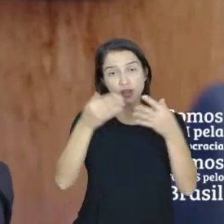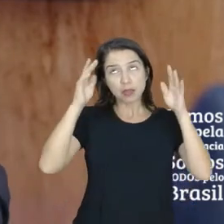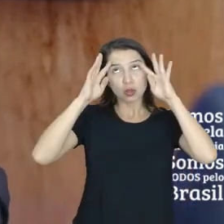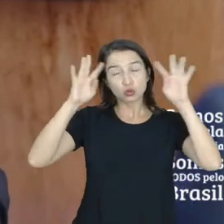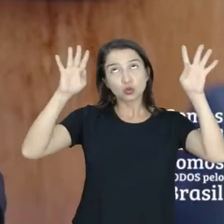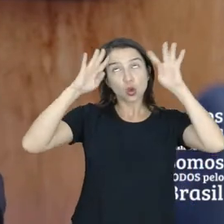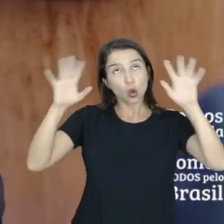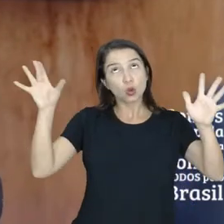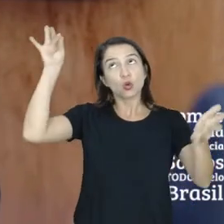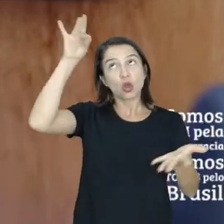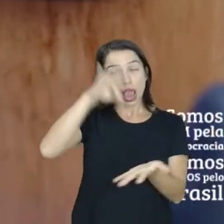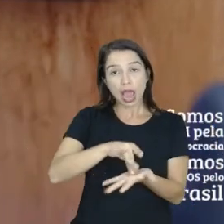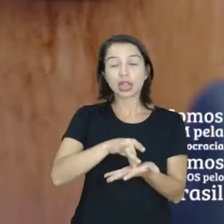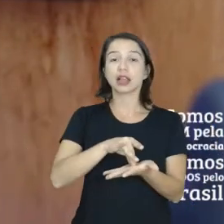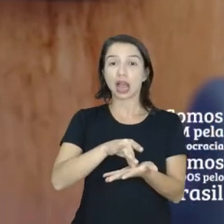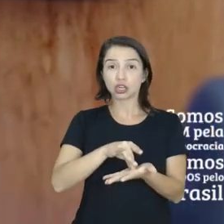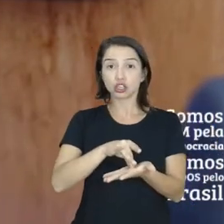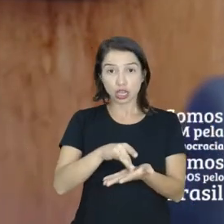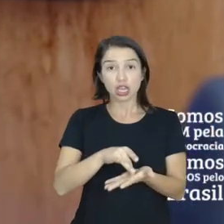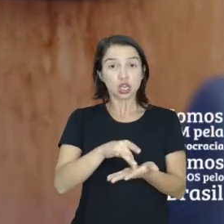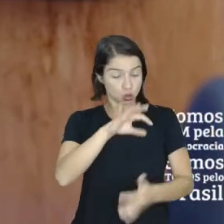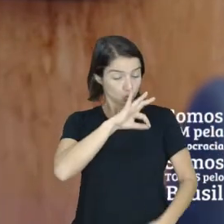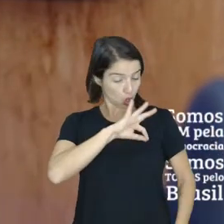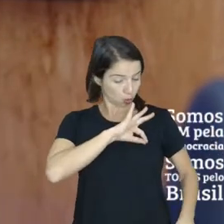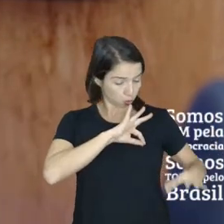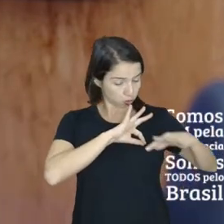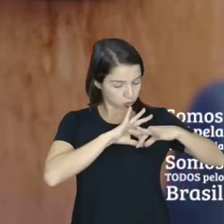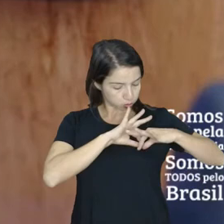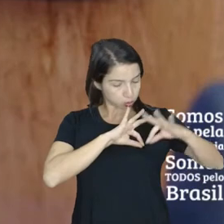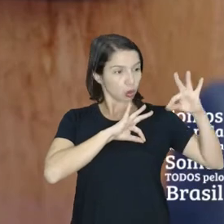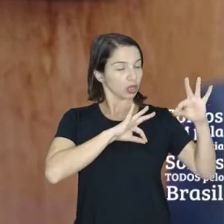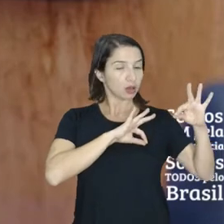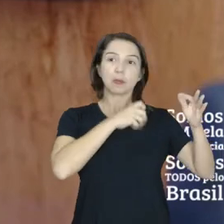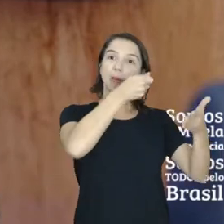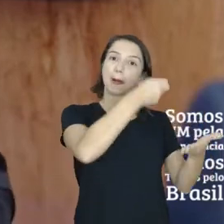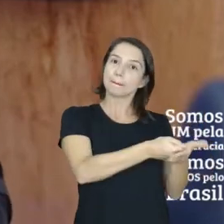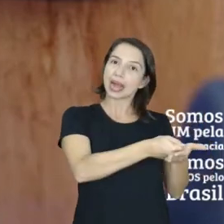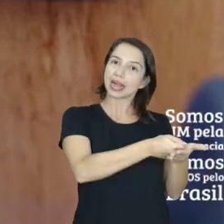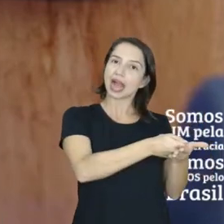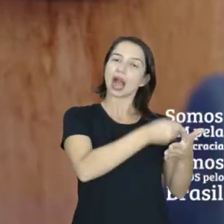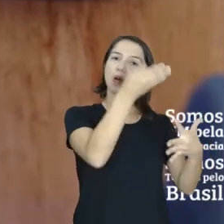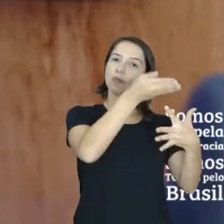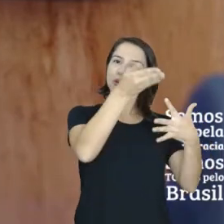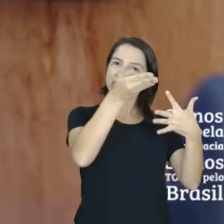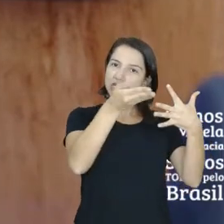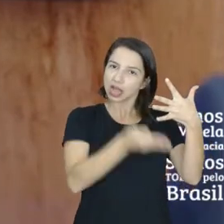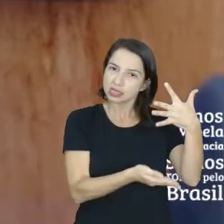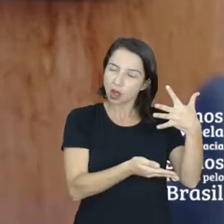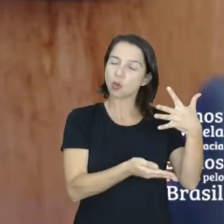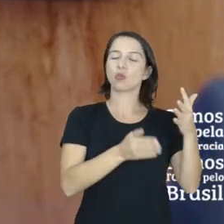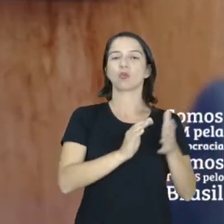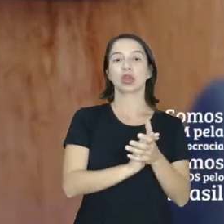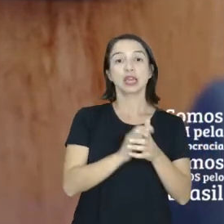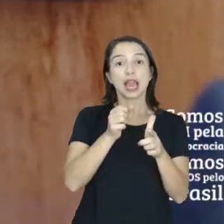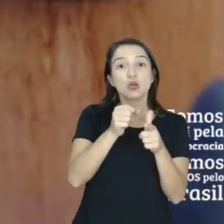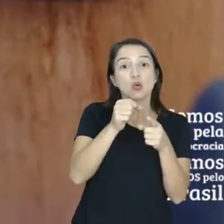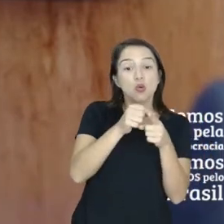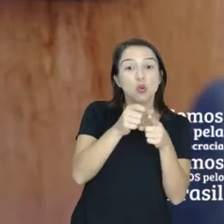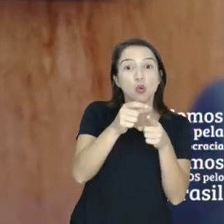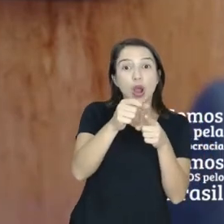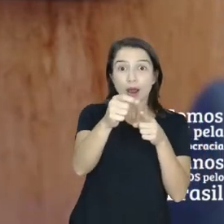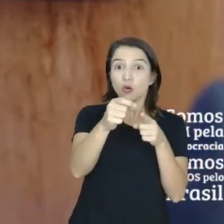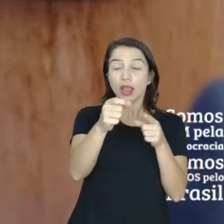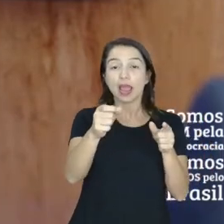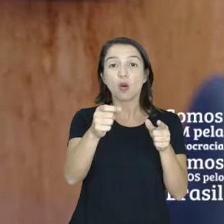prestação dentro do seu orçamento, e o aluguel vai ficar mais barato. Porque quanto menos casa, hoje quase parou